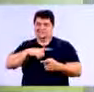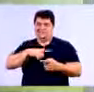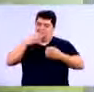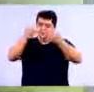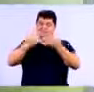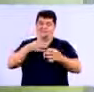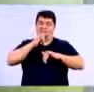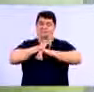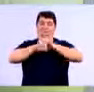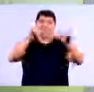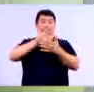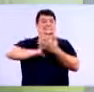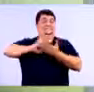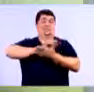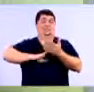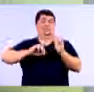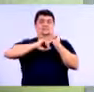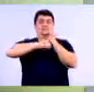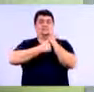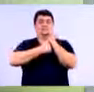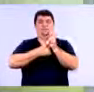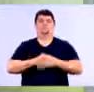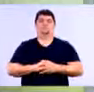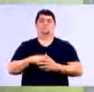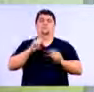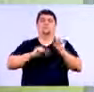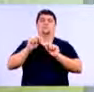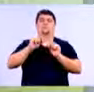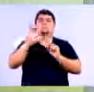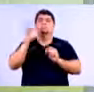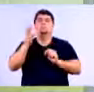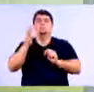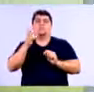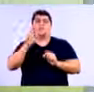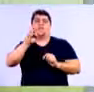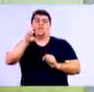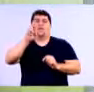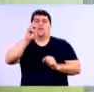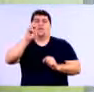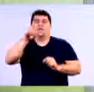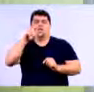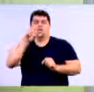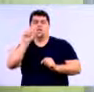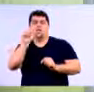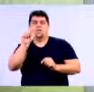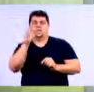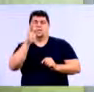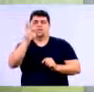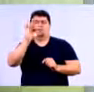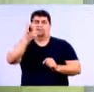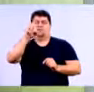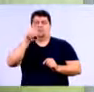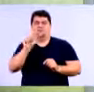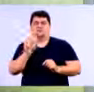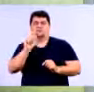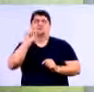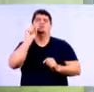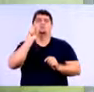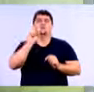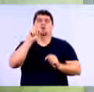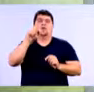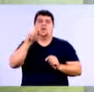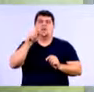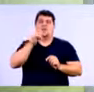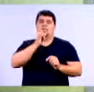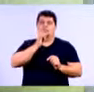né, professor? Mas olha o que acontece. O que significa renda fixa? É uma categoria dos investimentos que